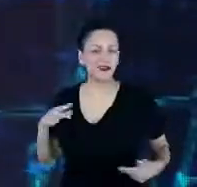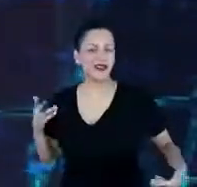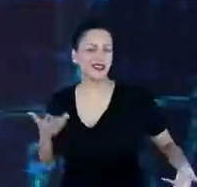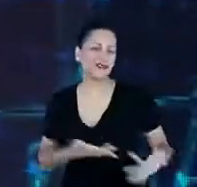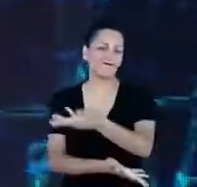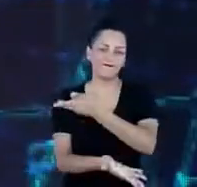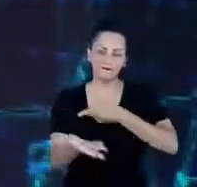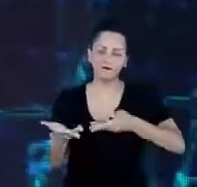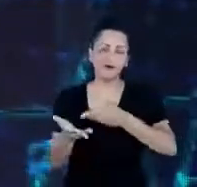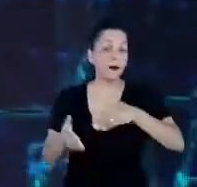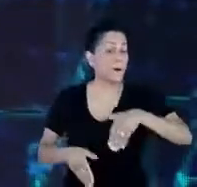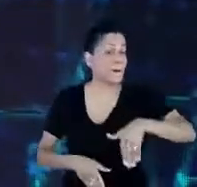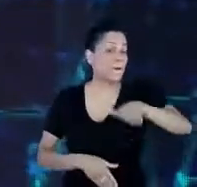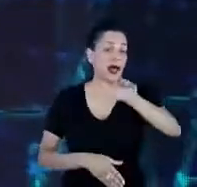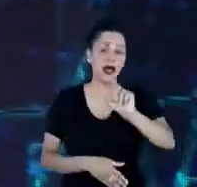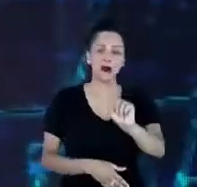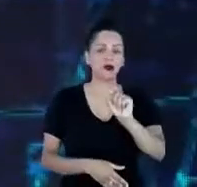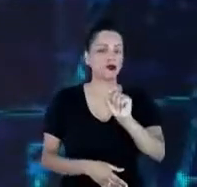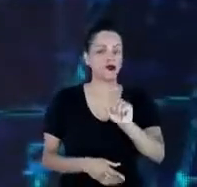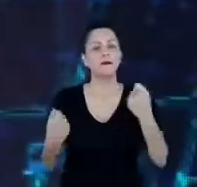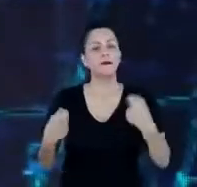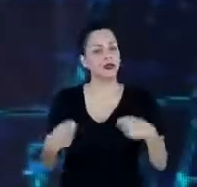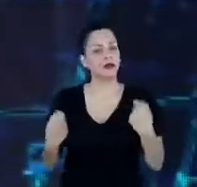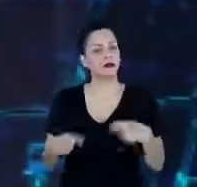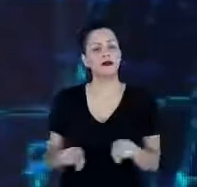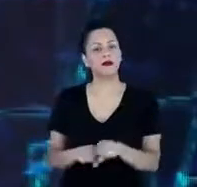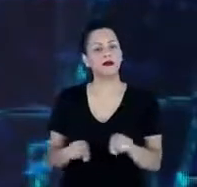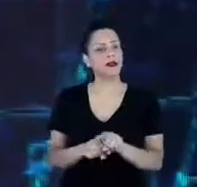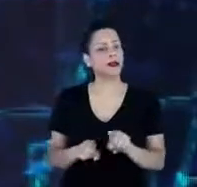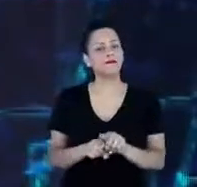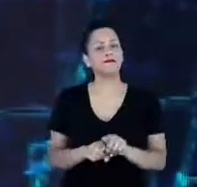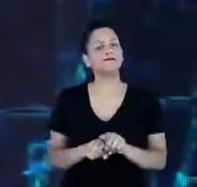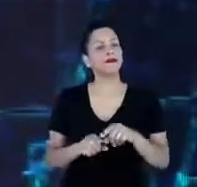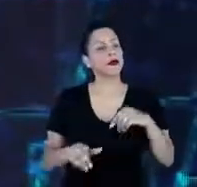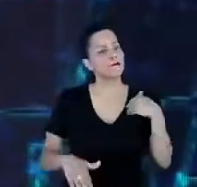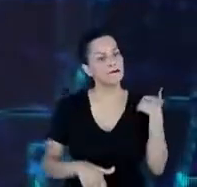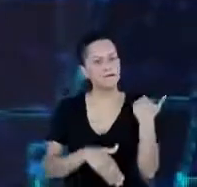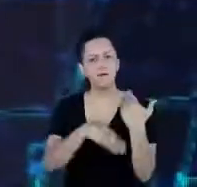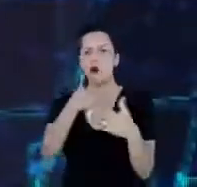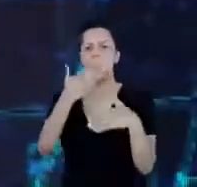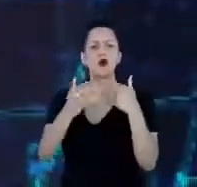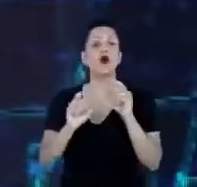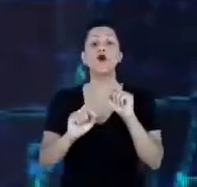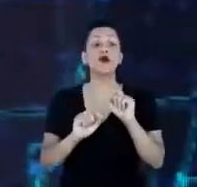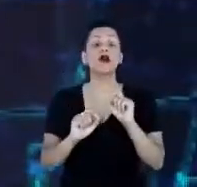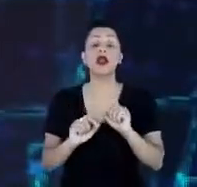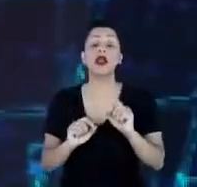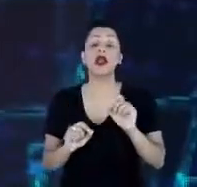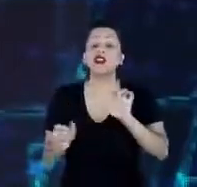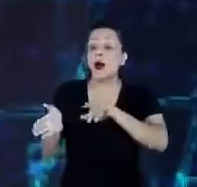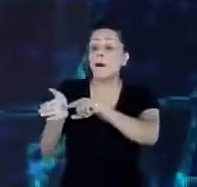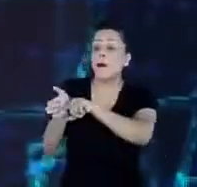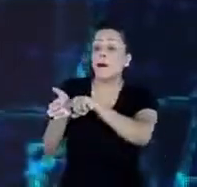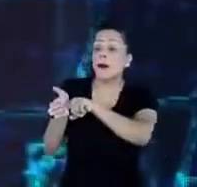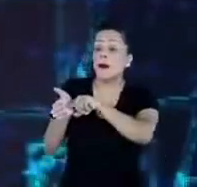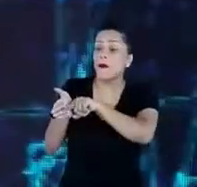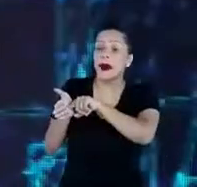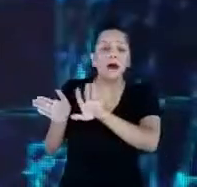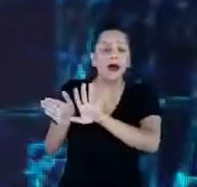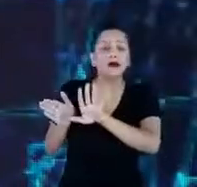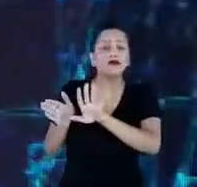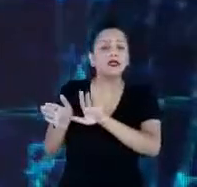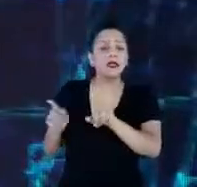e mais do que isso nós precisamos dar um grande salto que é saído da pesquisa e atingir a Inovação